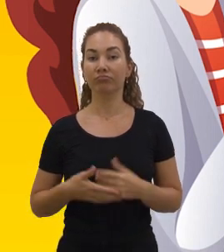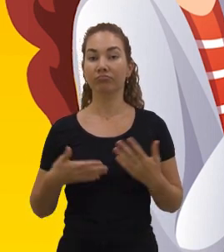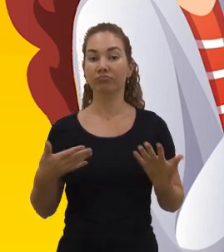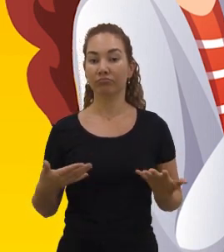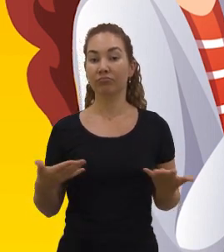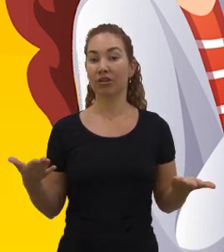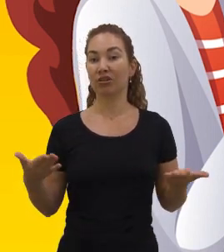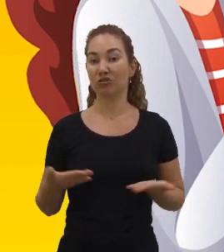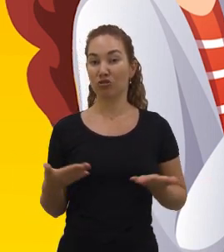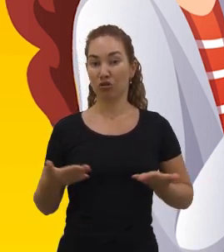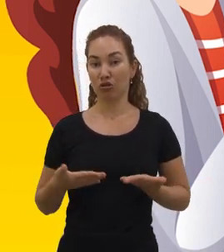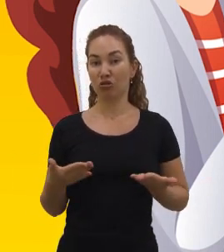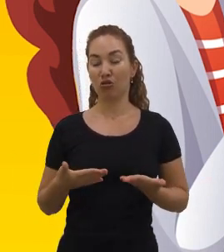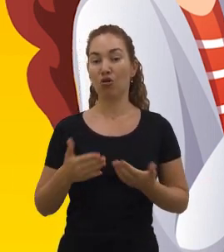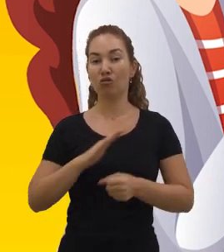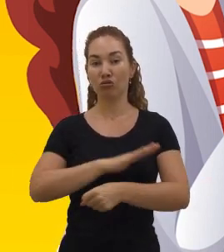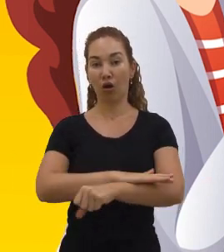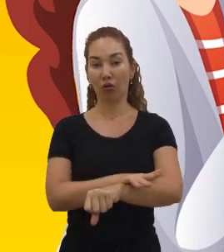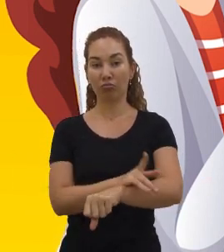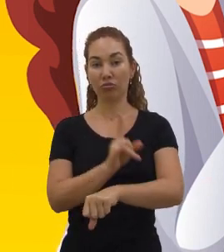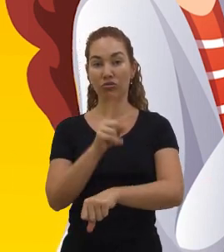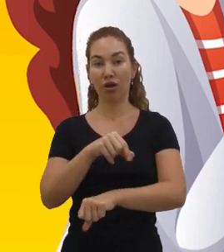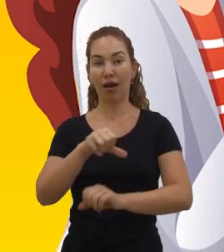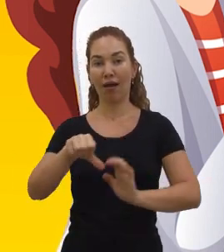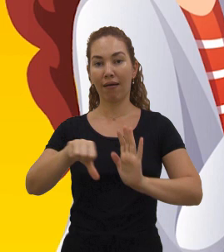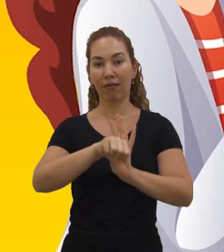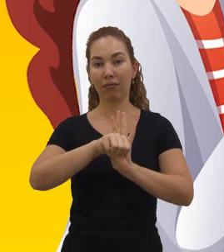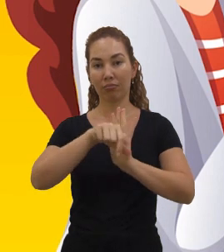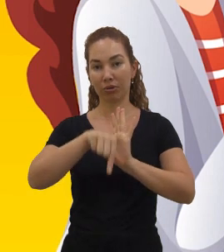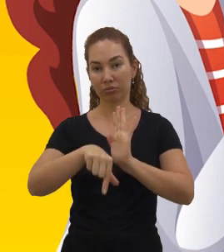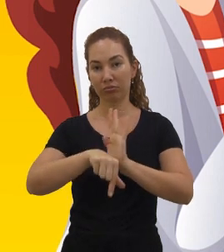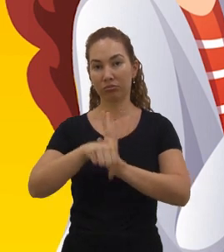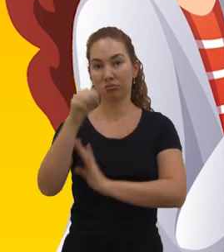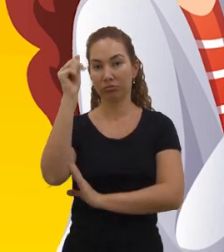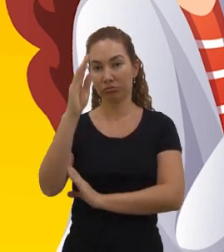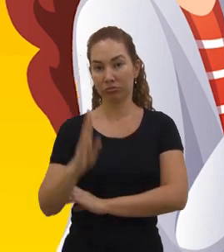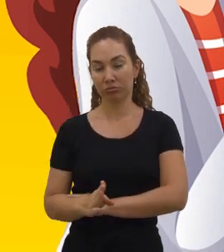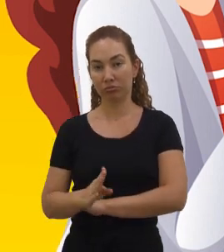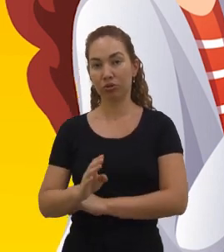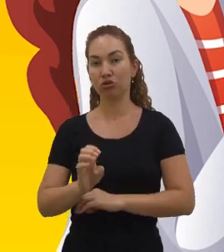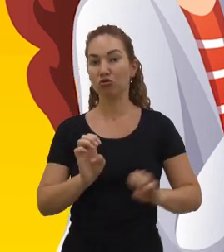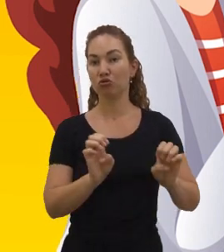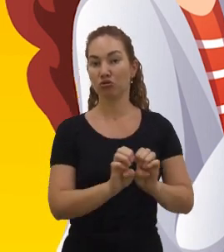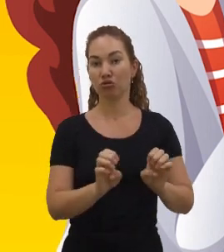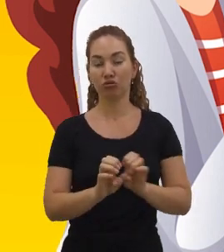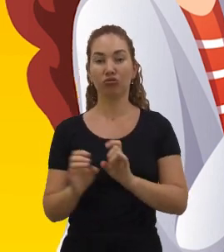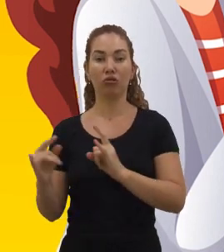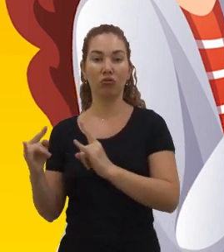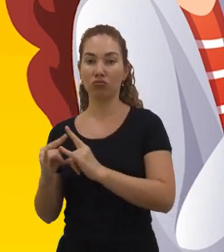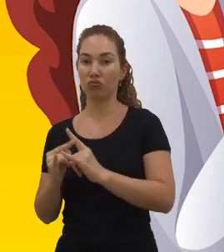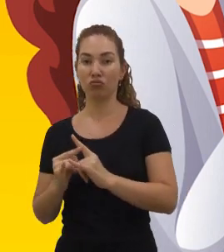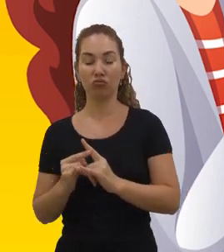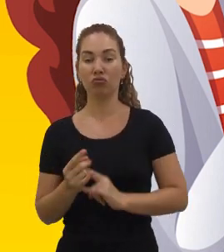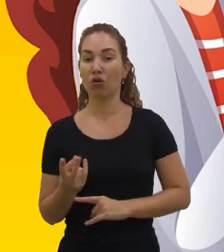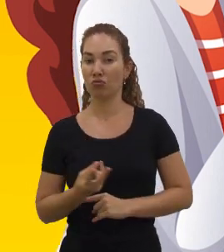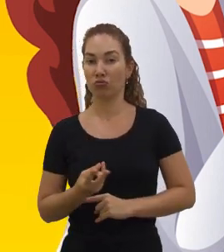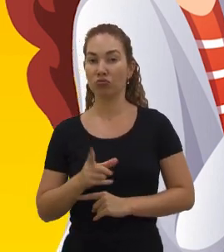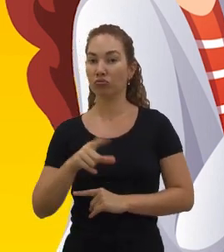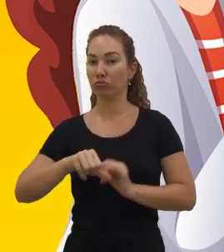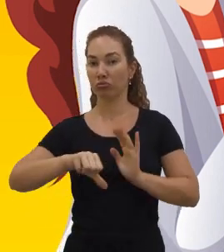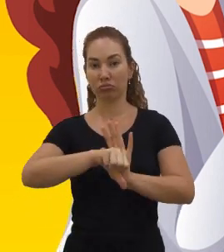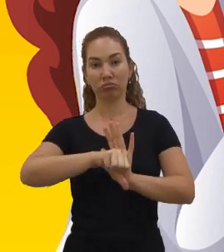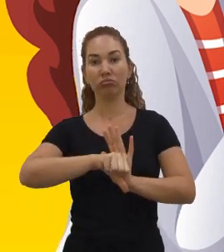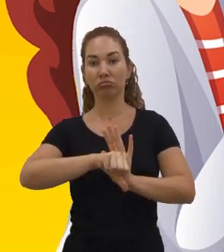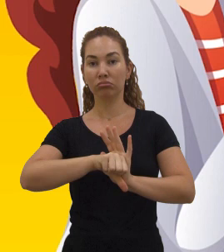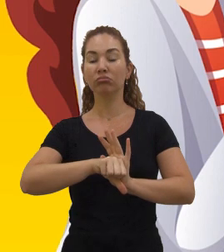E hoje em dia também o racismo ele já é crime no Brasil, né? Tanto estrutural, institucional, enfim, ele é crime, ele